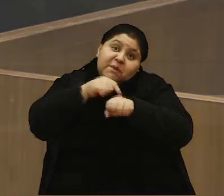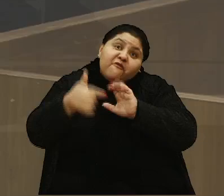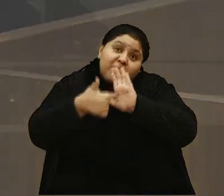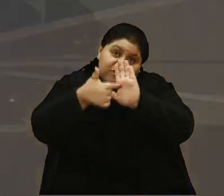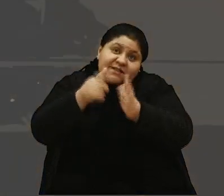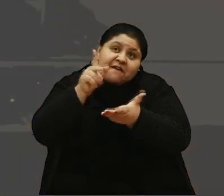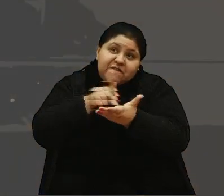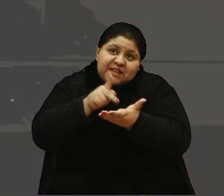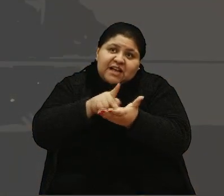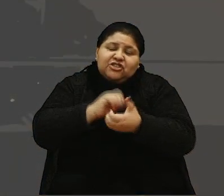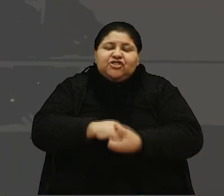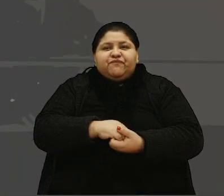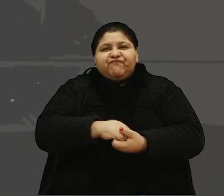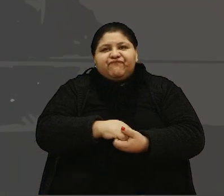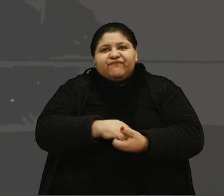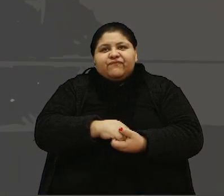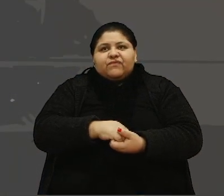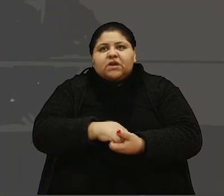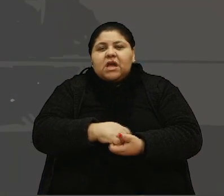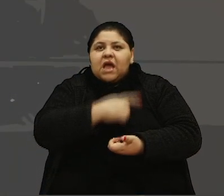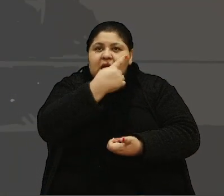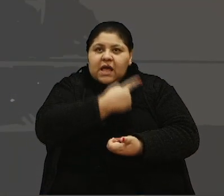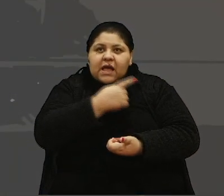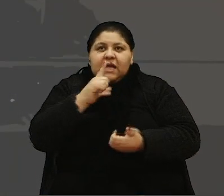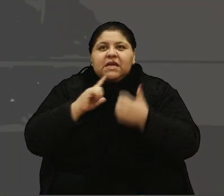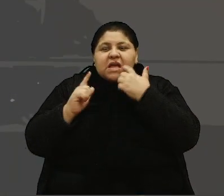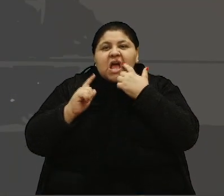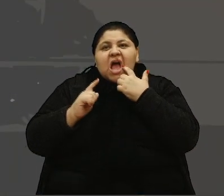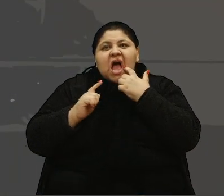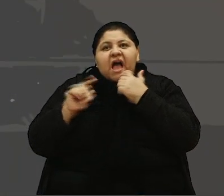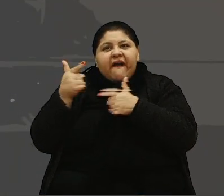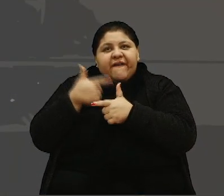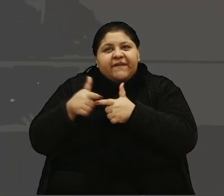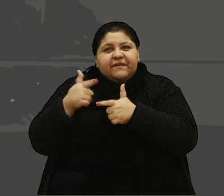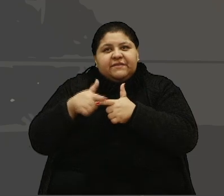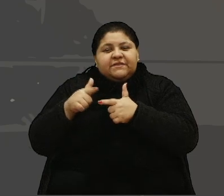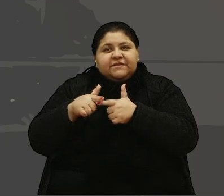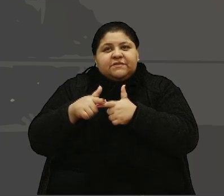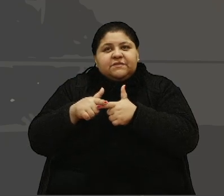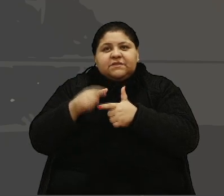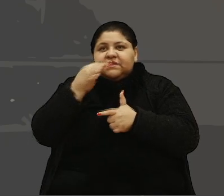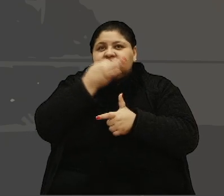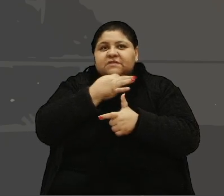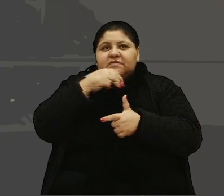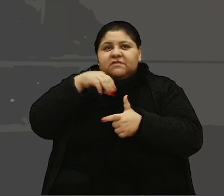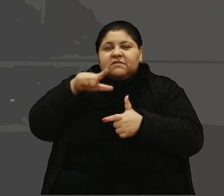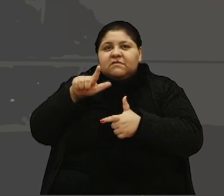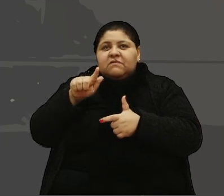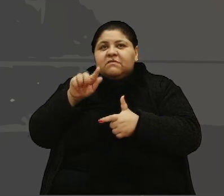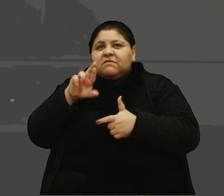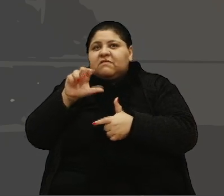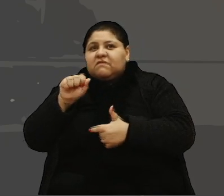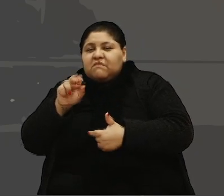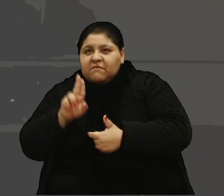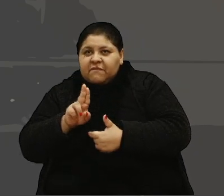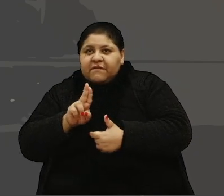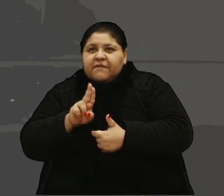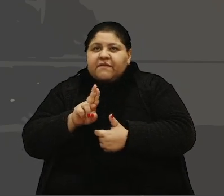imagem. E aqui está, ontem, aí a gente teve esse probleminha aqui com essa página, ó. Caxias Mil Grau e Prefa Caxias Sul, na Colab.